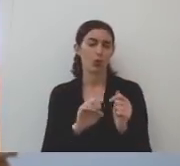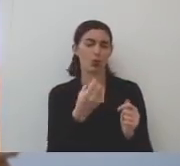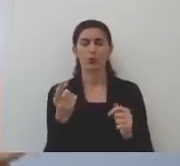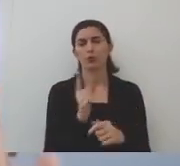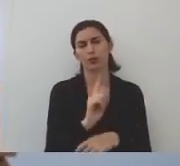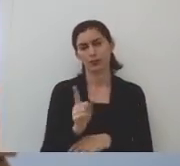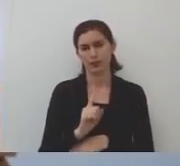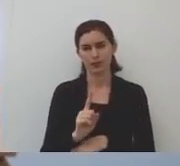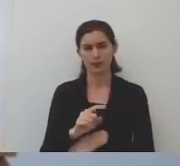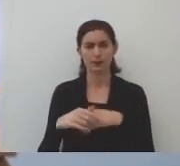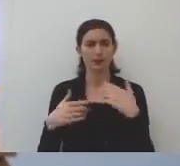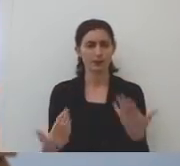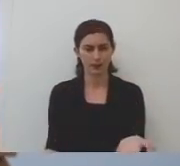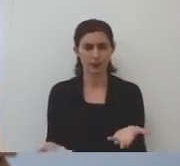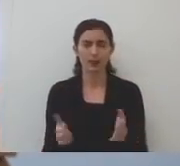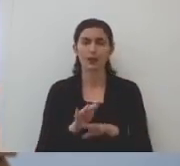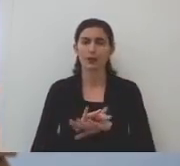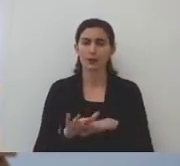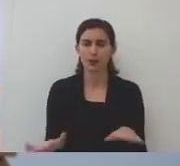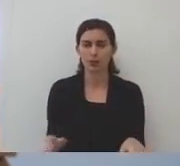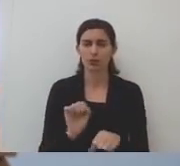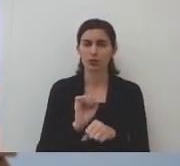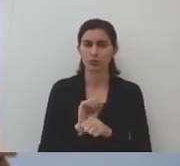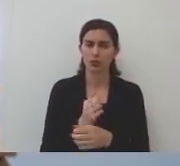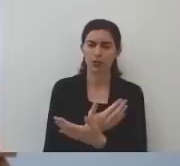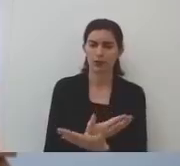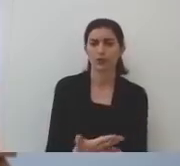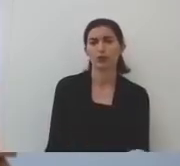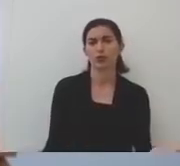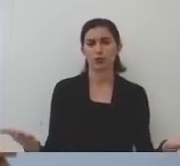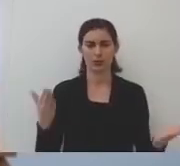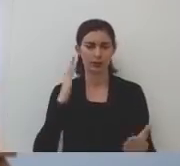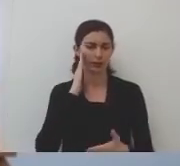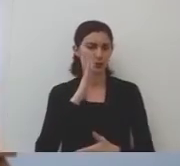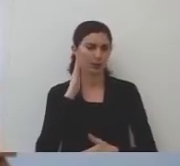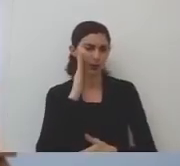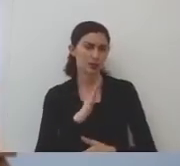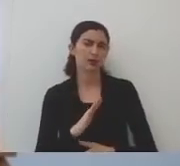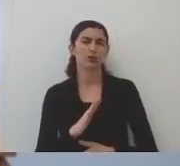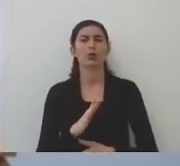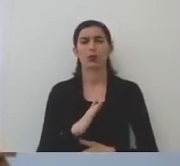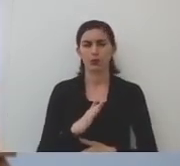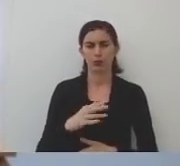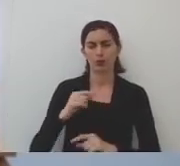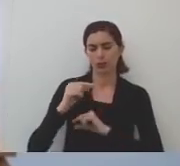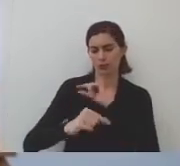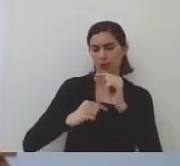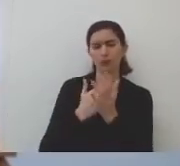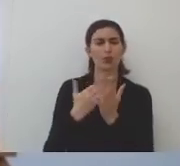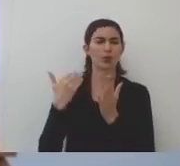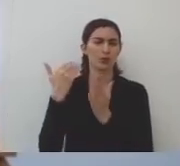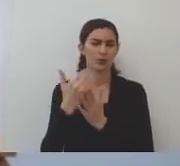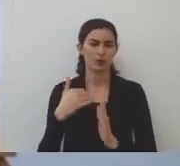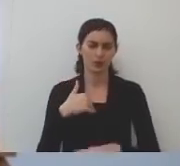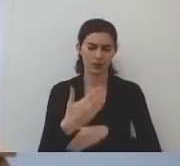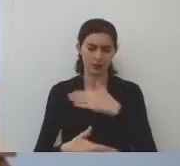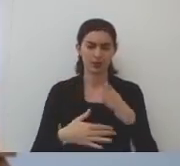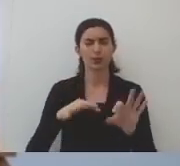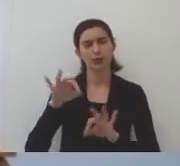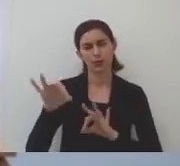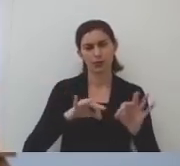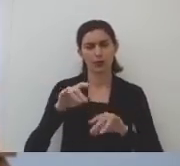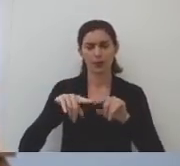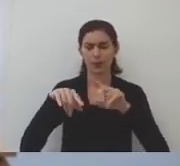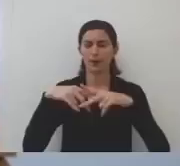não. É isso, pessoal. Espero que vocês tenham entendido e compreendido um pouco mais sobre o processo de elaboração